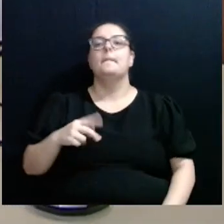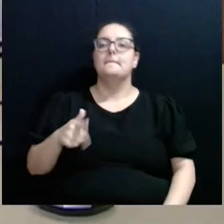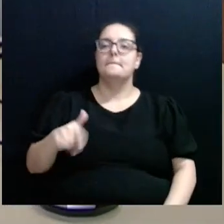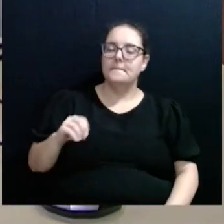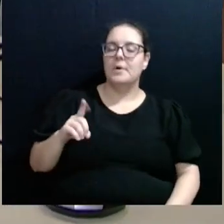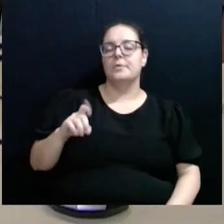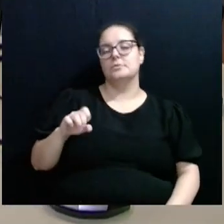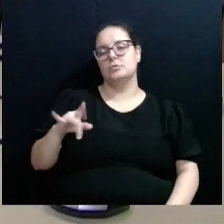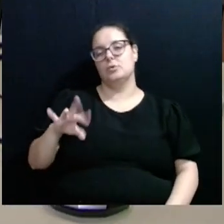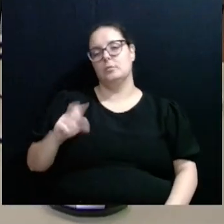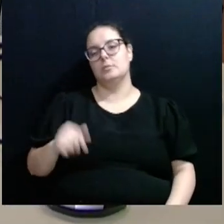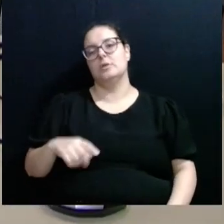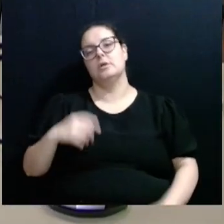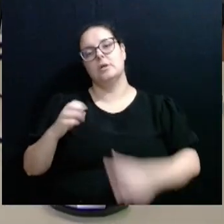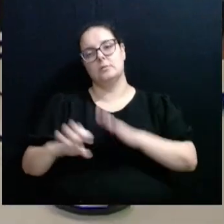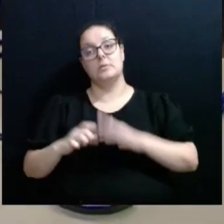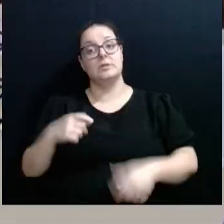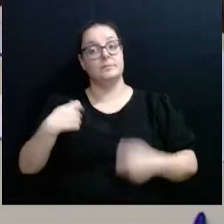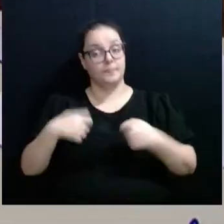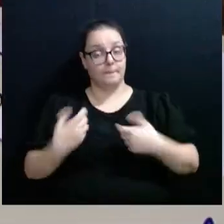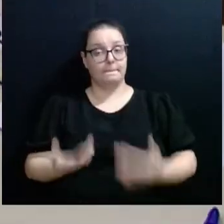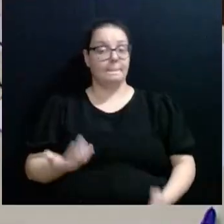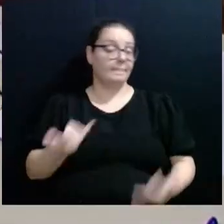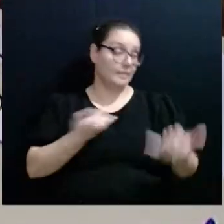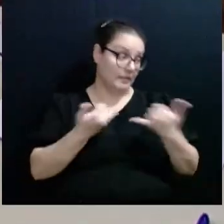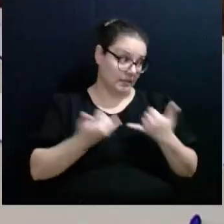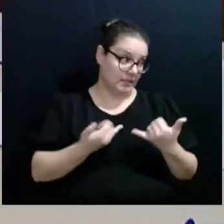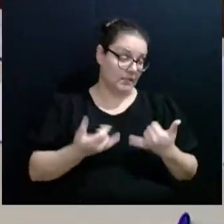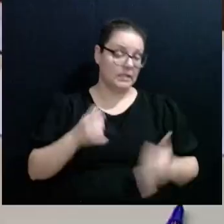precisa. E aí você estava me falando antes que tem empresa